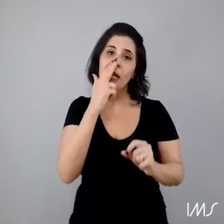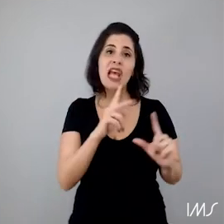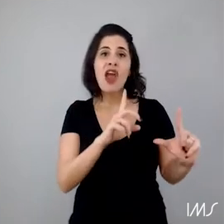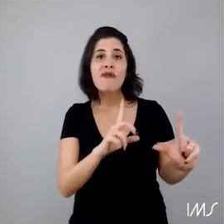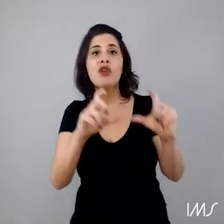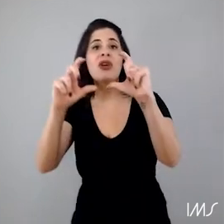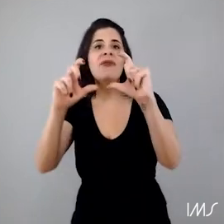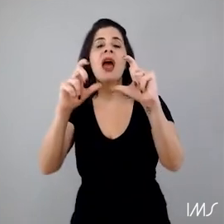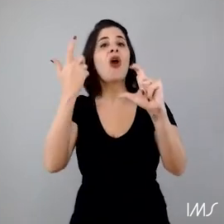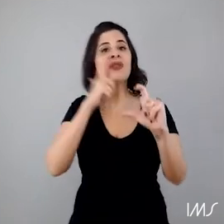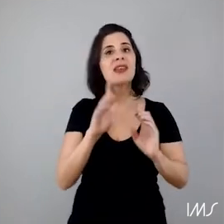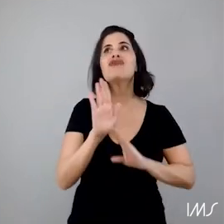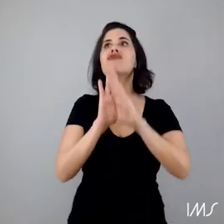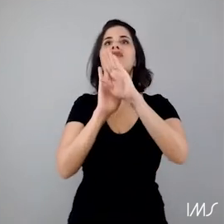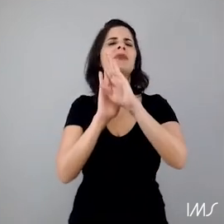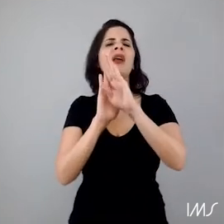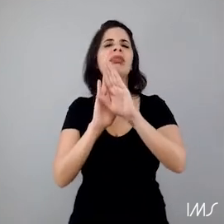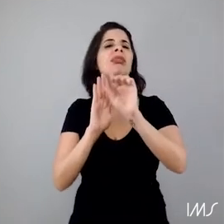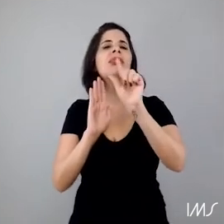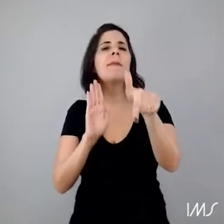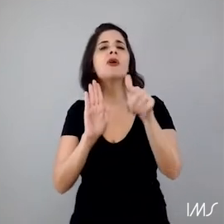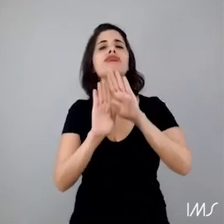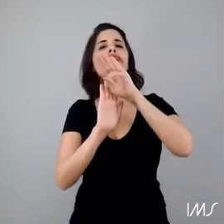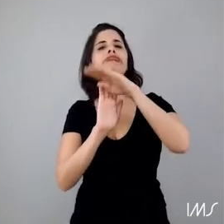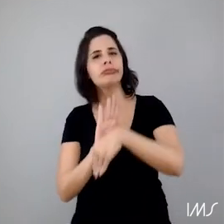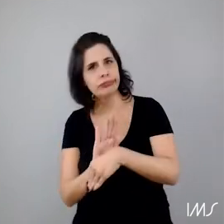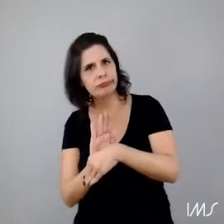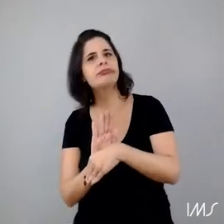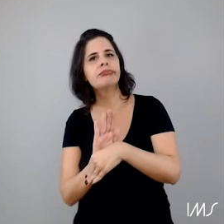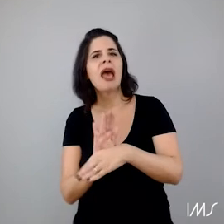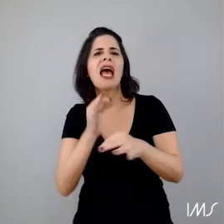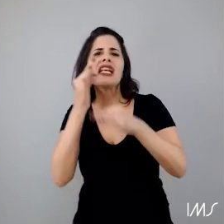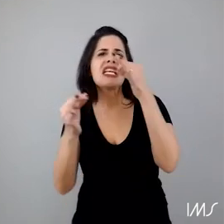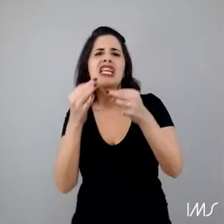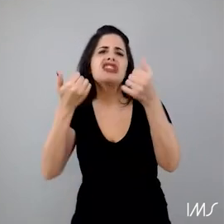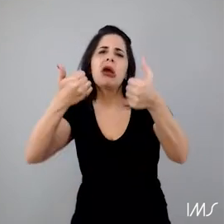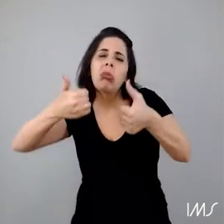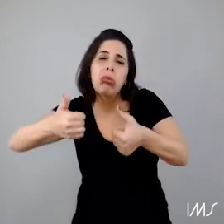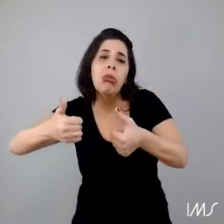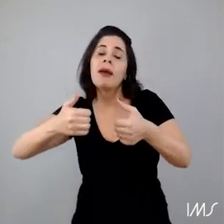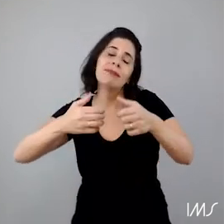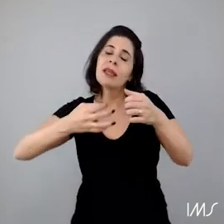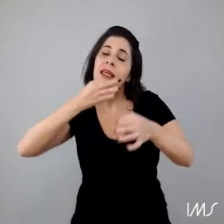fotográfica vinha sofrendo na grande mídia. O Brasil mudava E